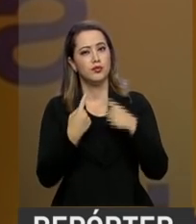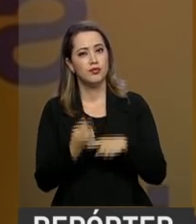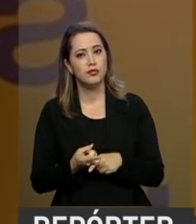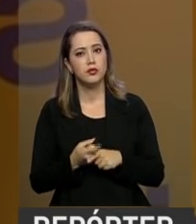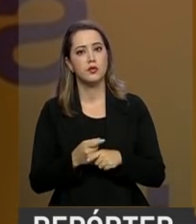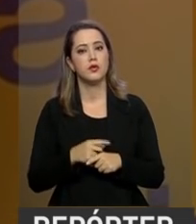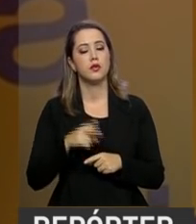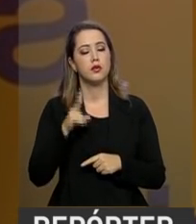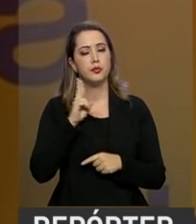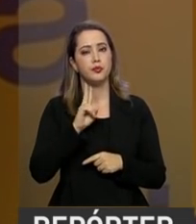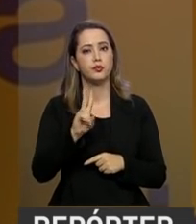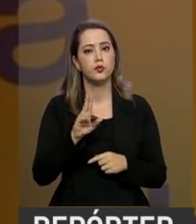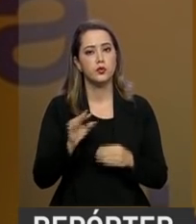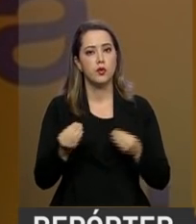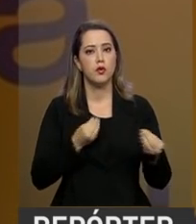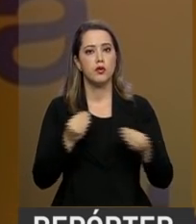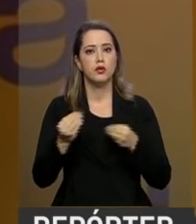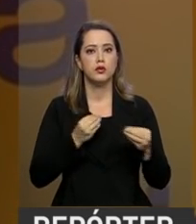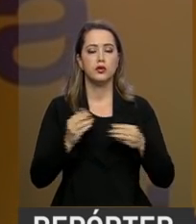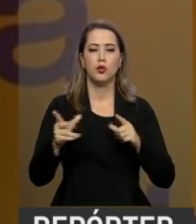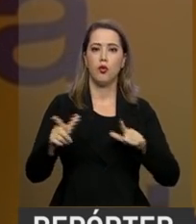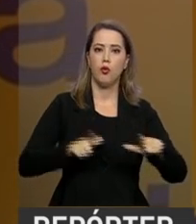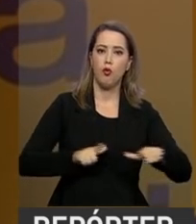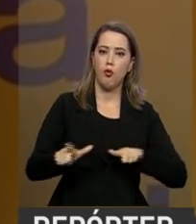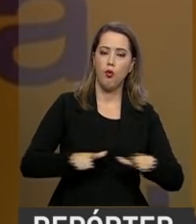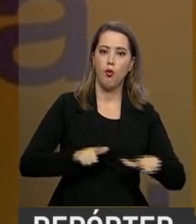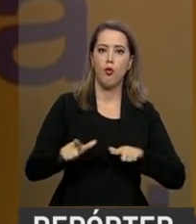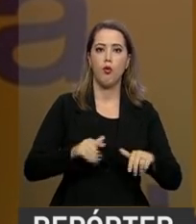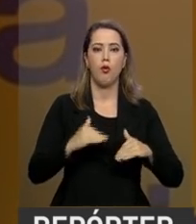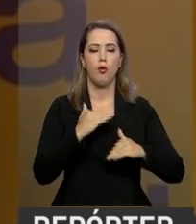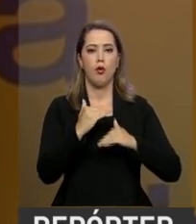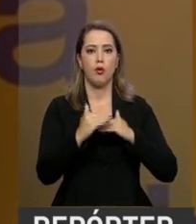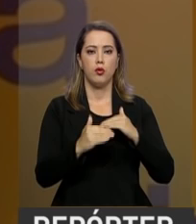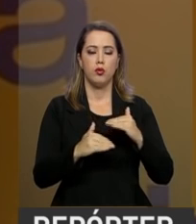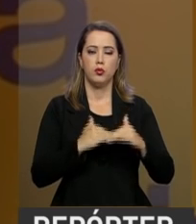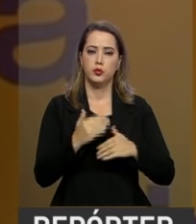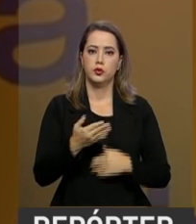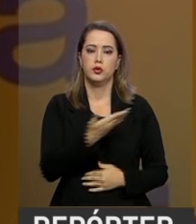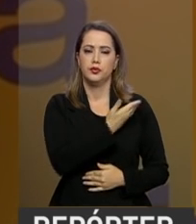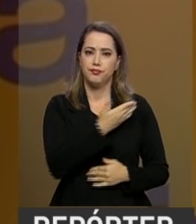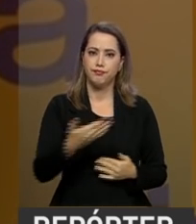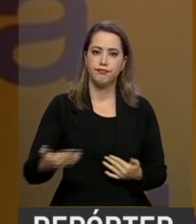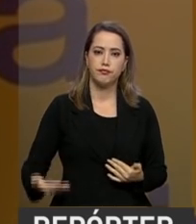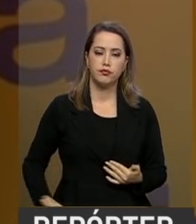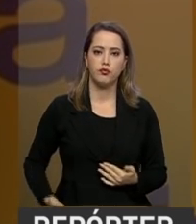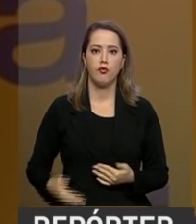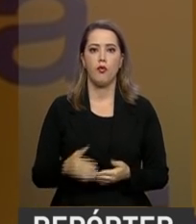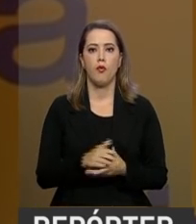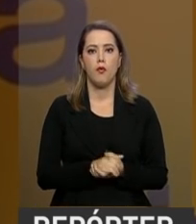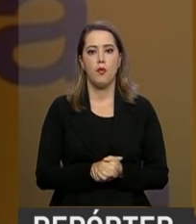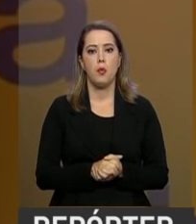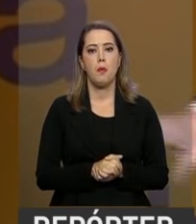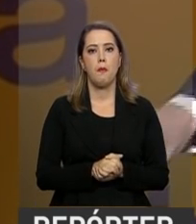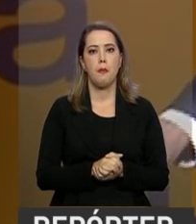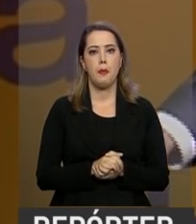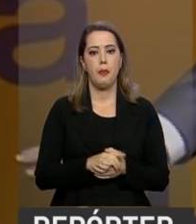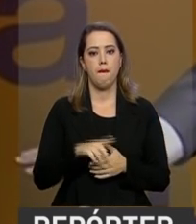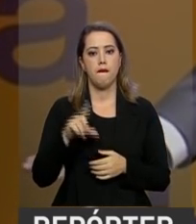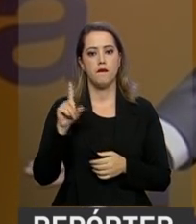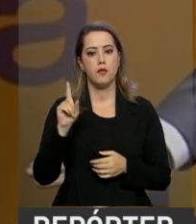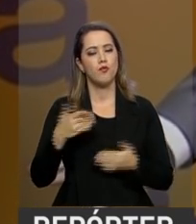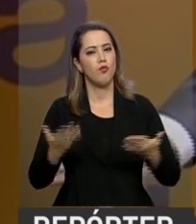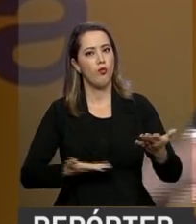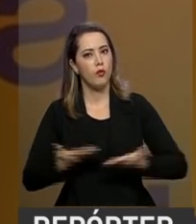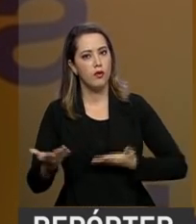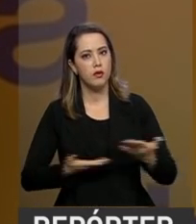no desempenho, na prestação de serviços públicos, que, embora a disposição de todos os cidadãos e cidadãs, são esses